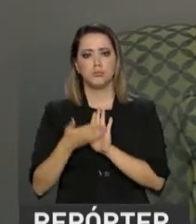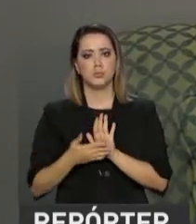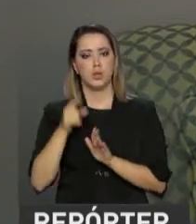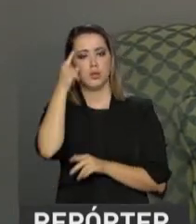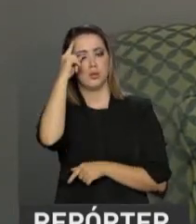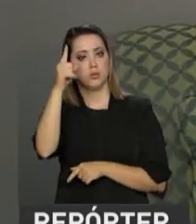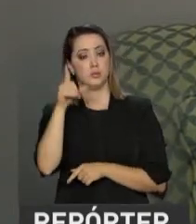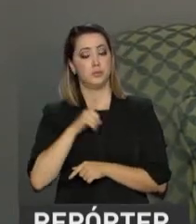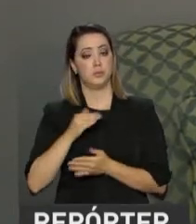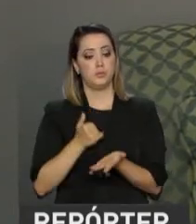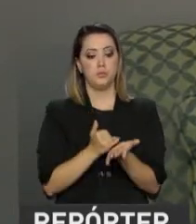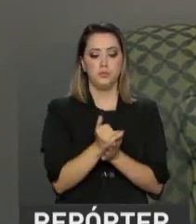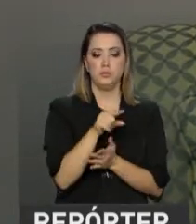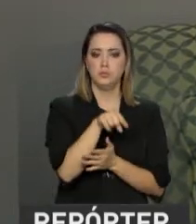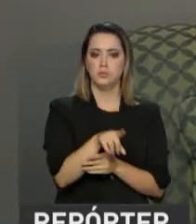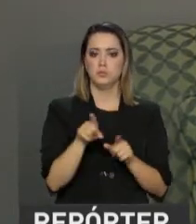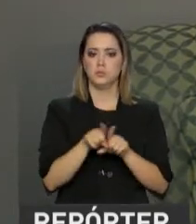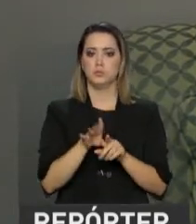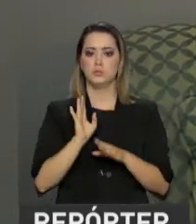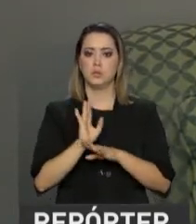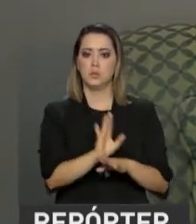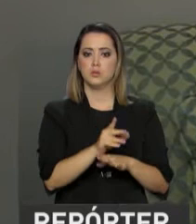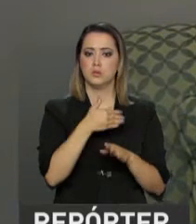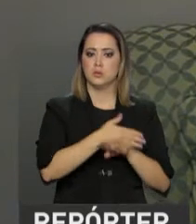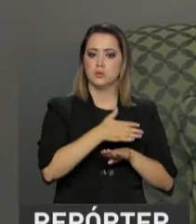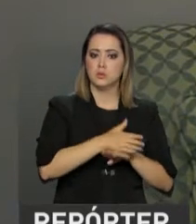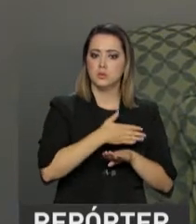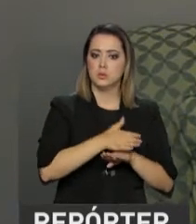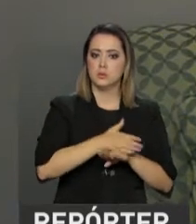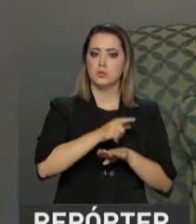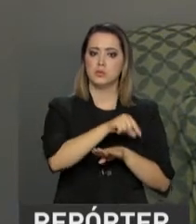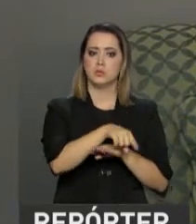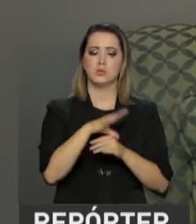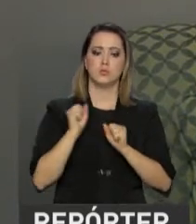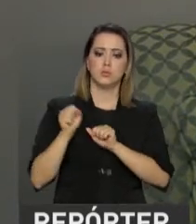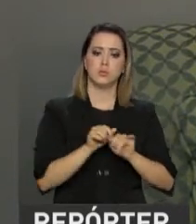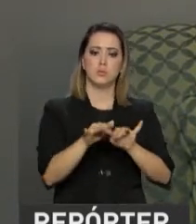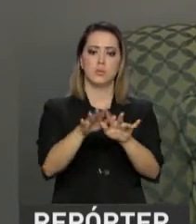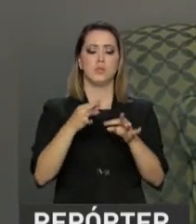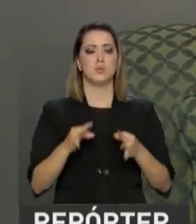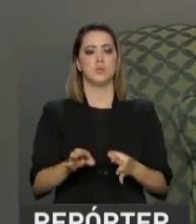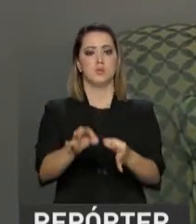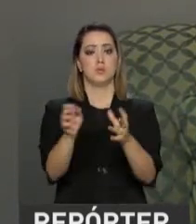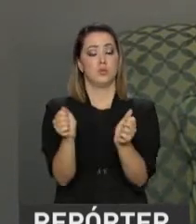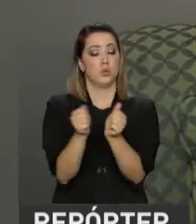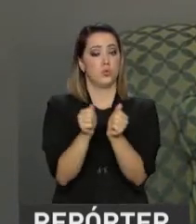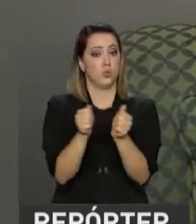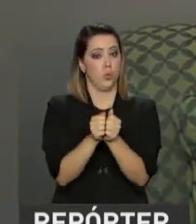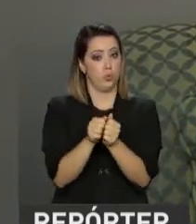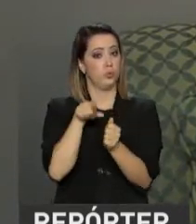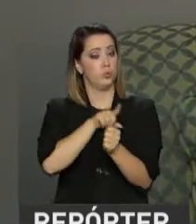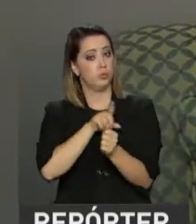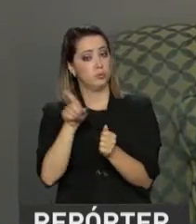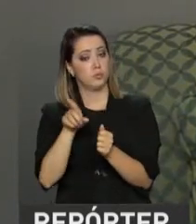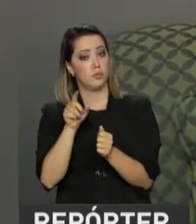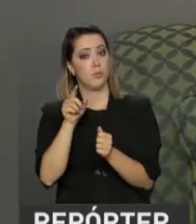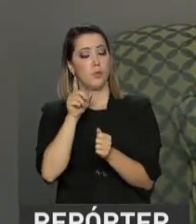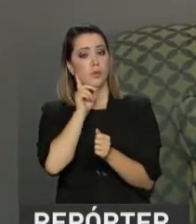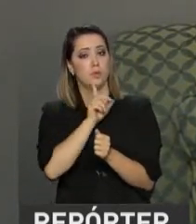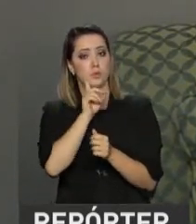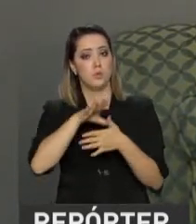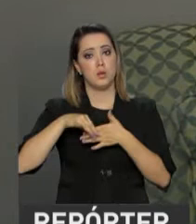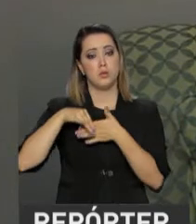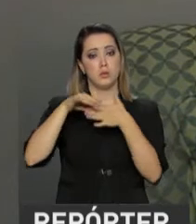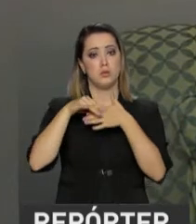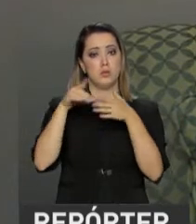ideia será ter, desde o começo, esse treinamento de expansão de tecnologia de informação junto com as